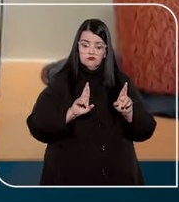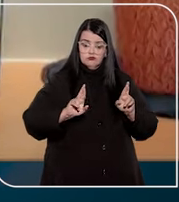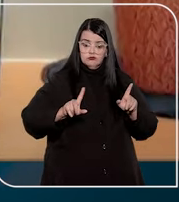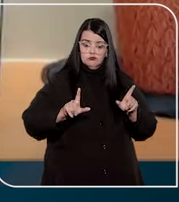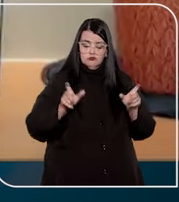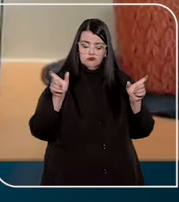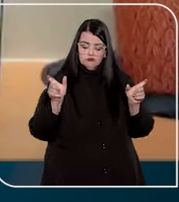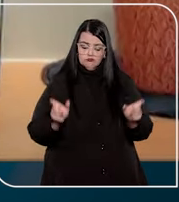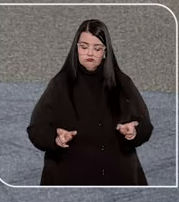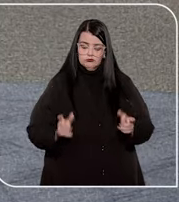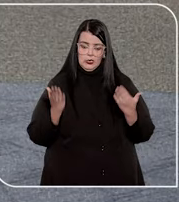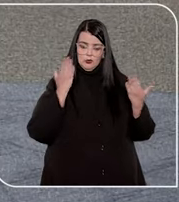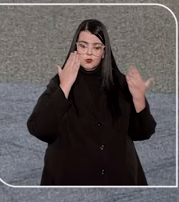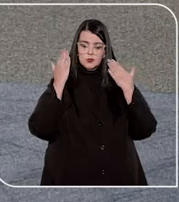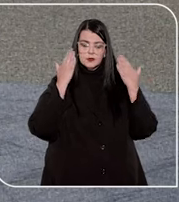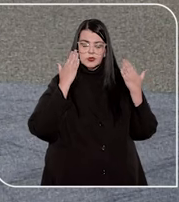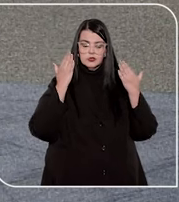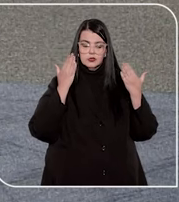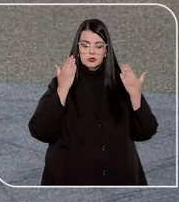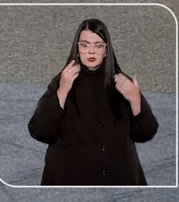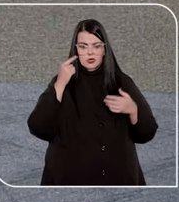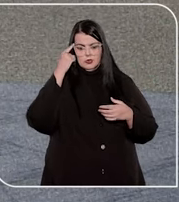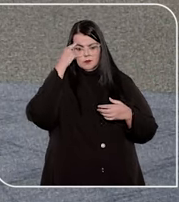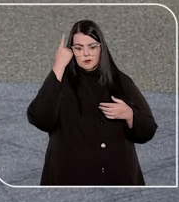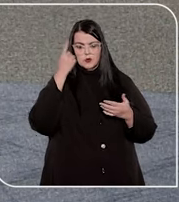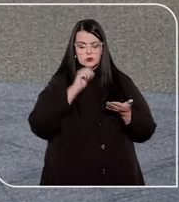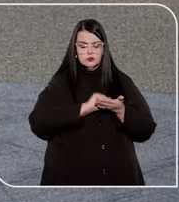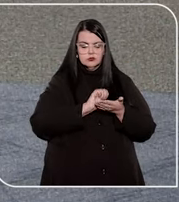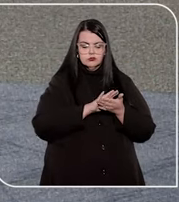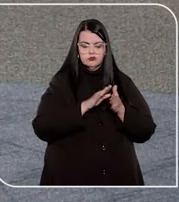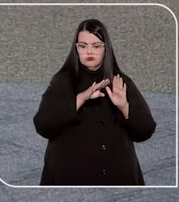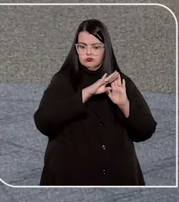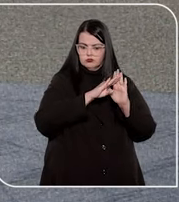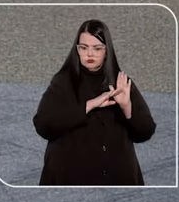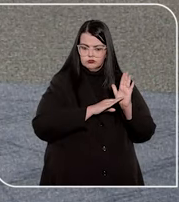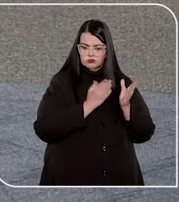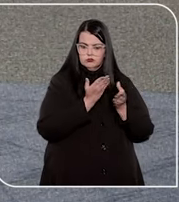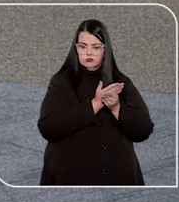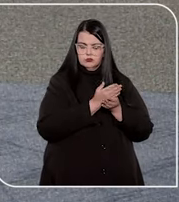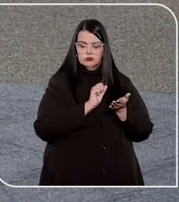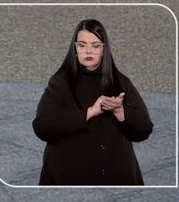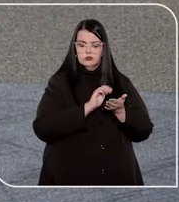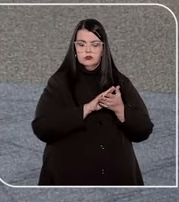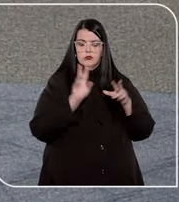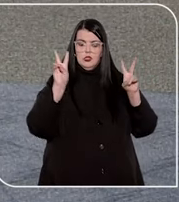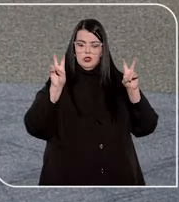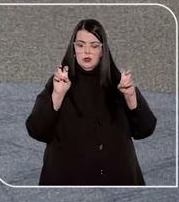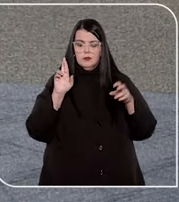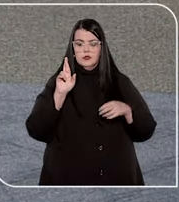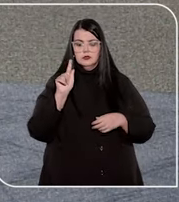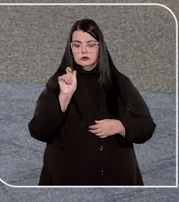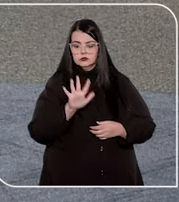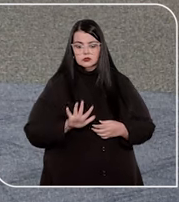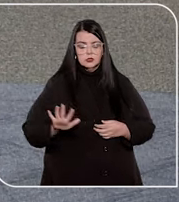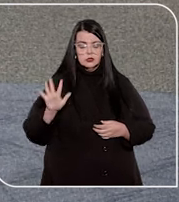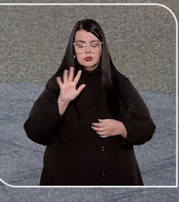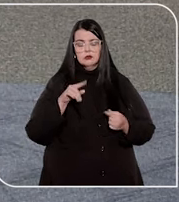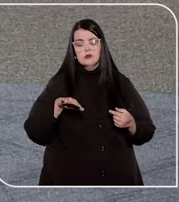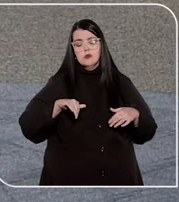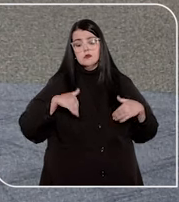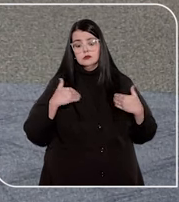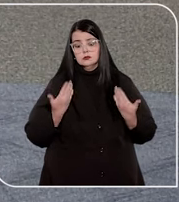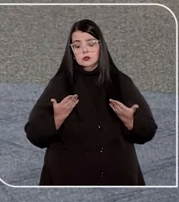distinção entre a hipótese dos autos com aquele termo de repercussão geral e ele pode,